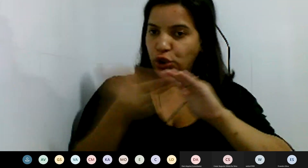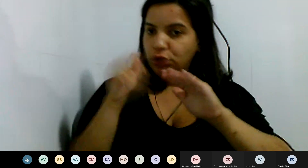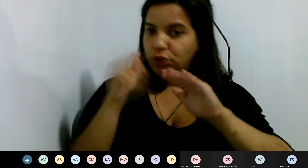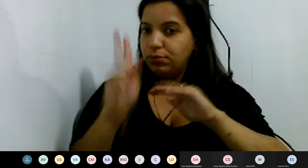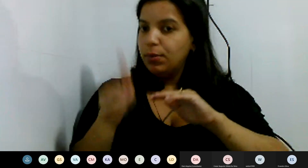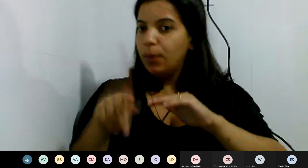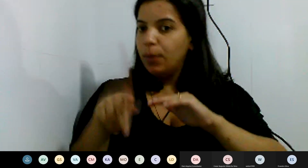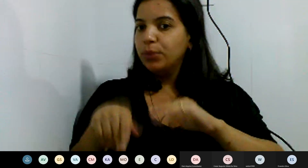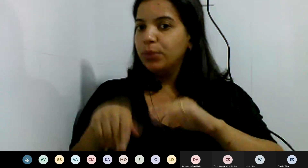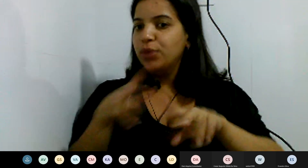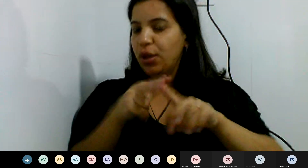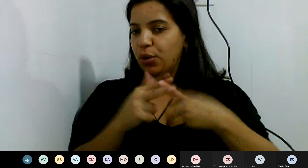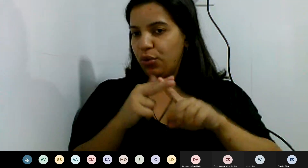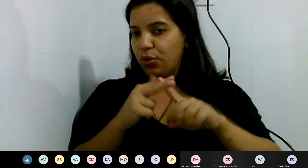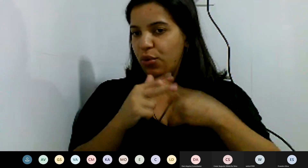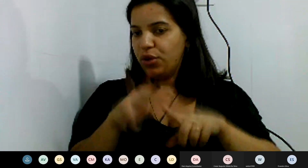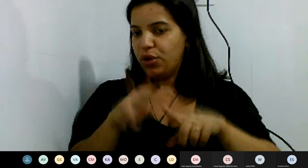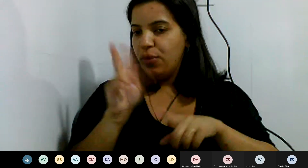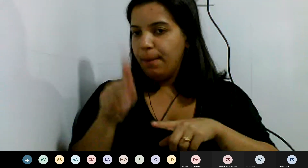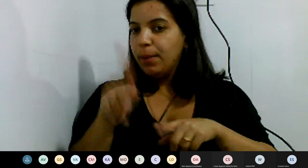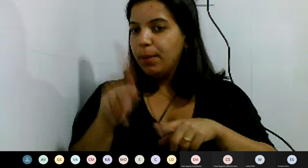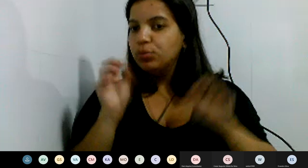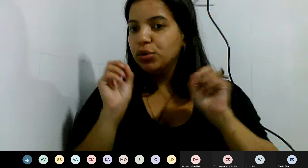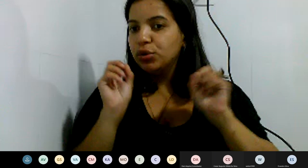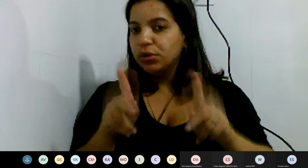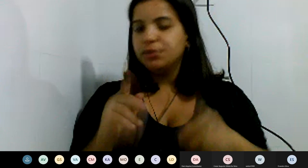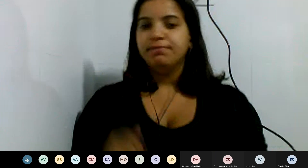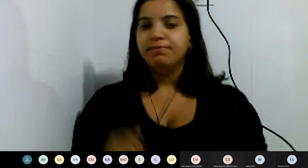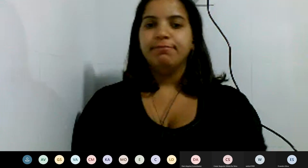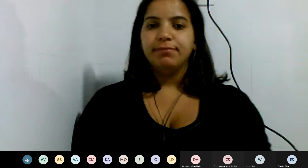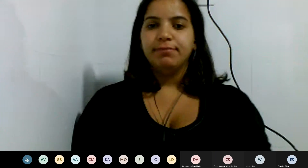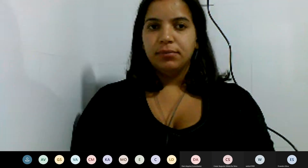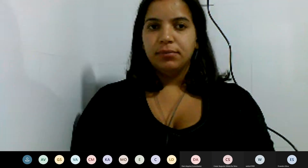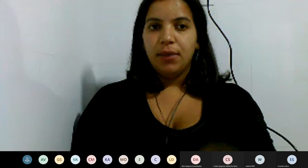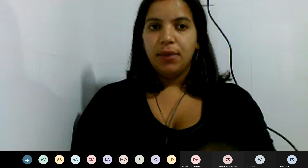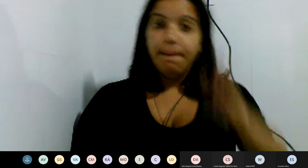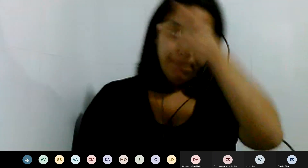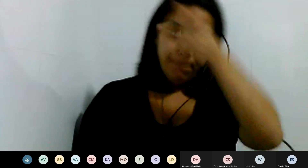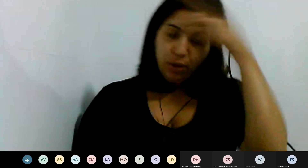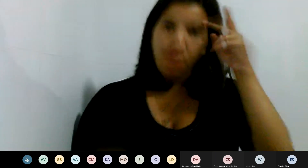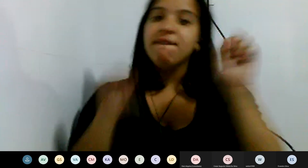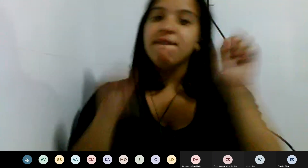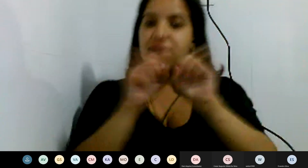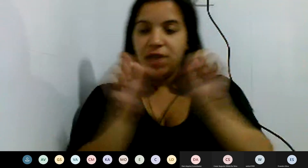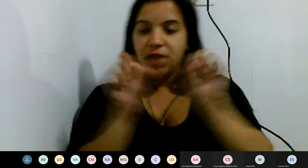eu faço a retificação da nota mediante a realização das